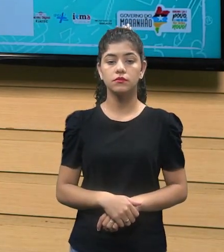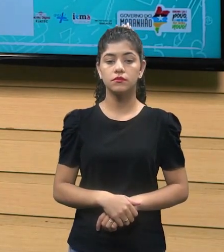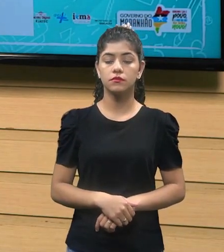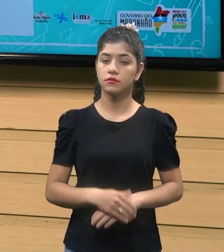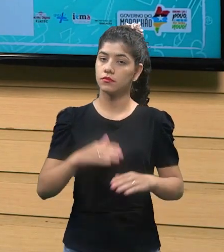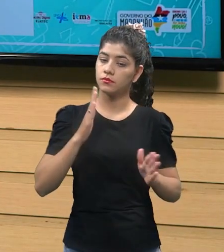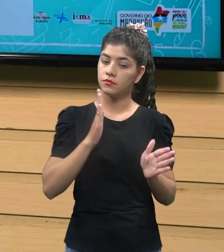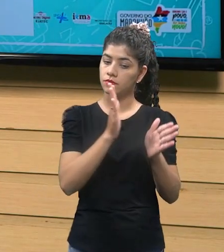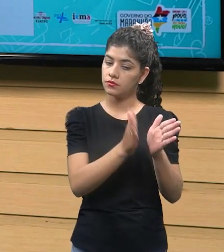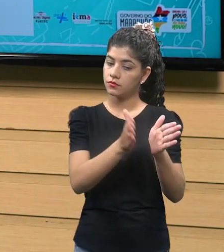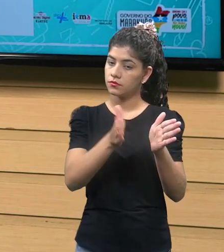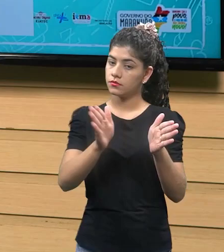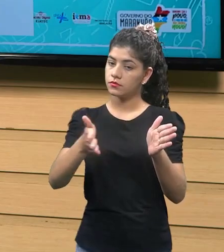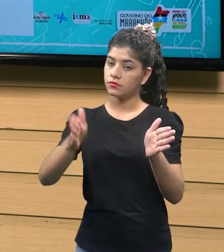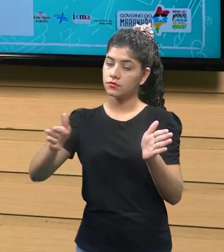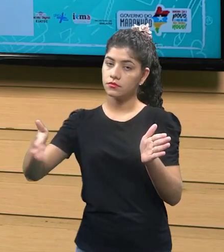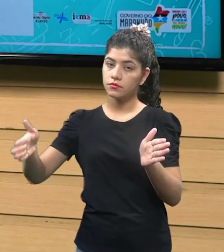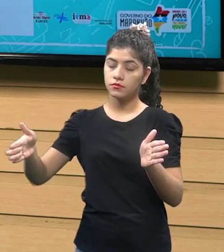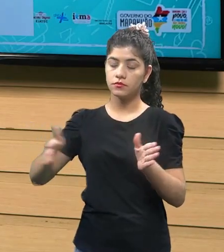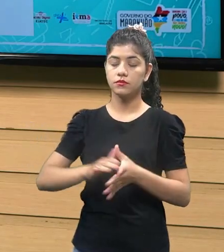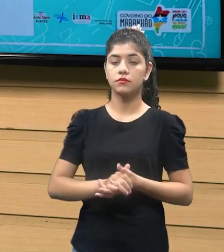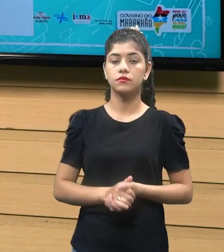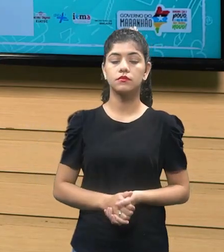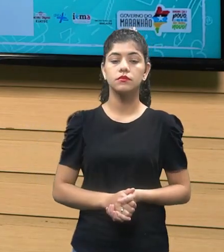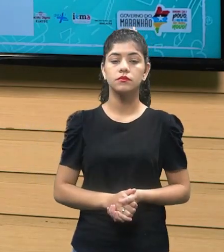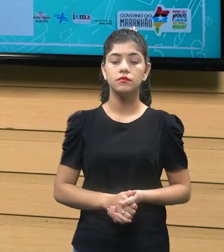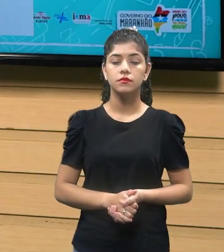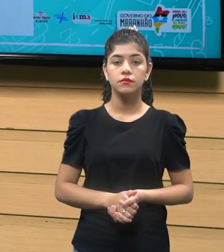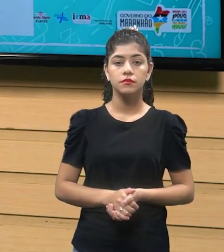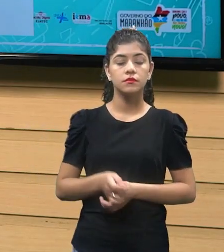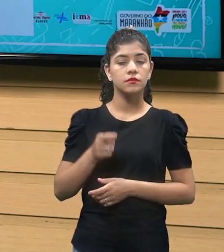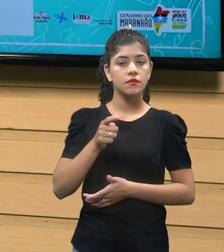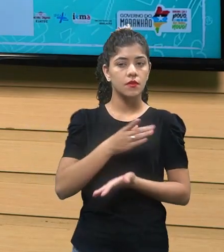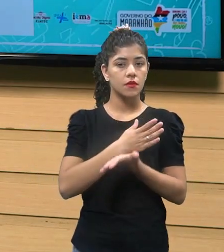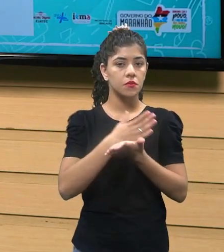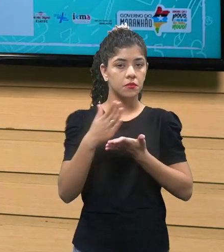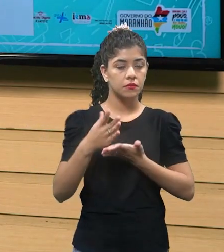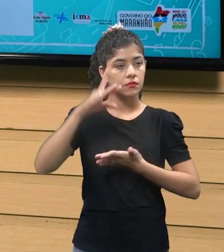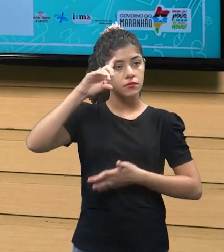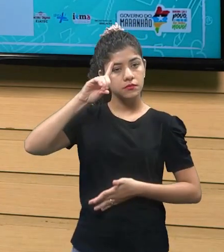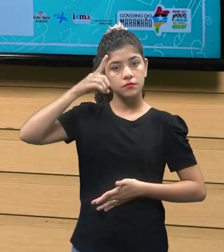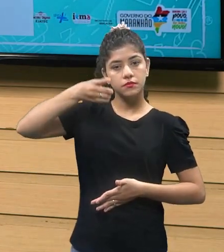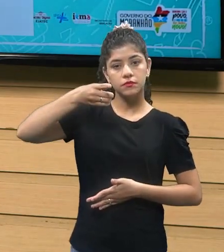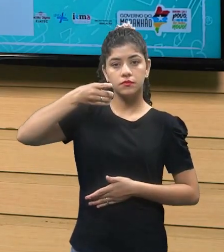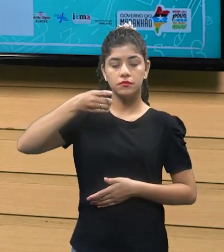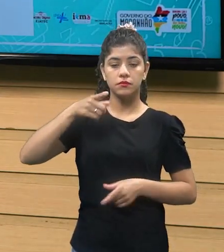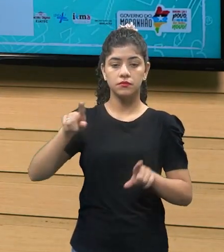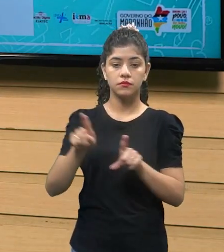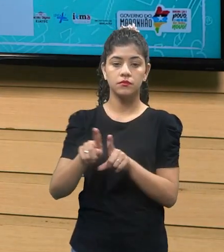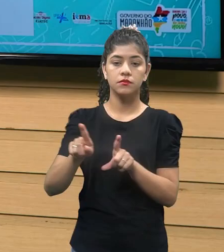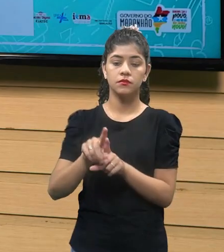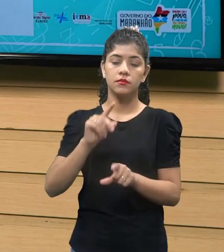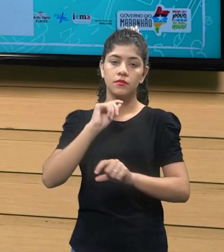sequência em si. Tá? Quando você inicia o comando, quando você inicia